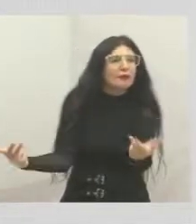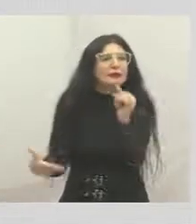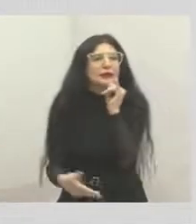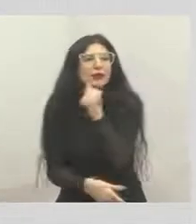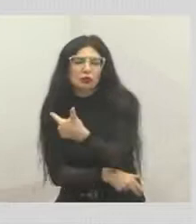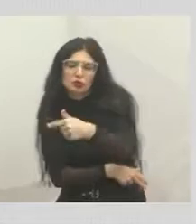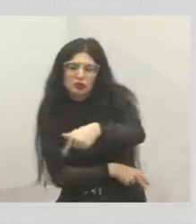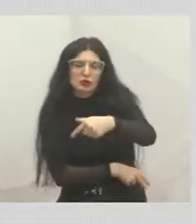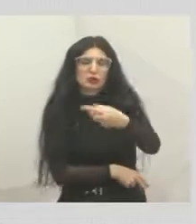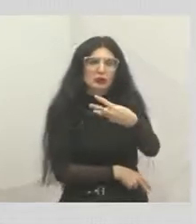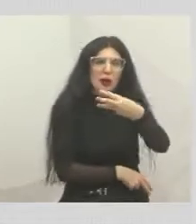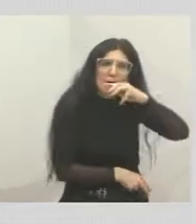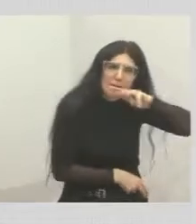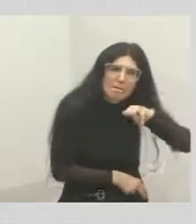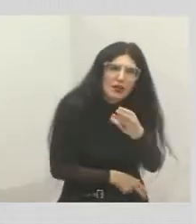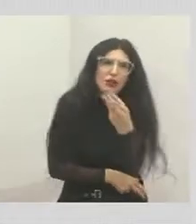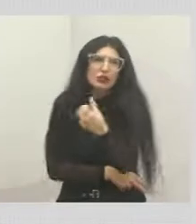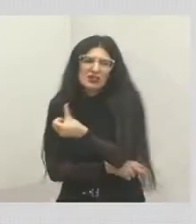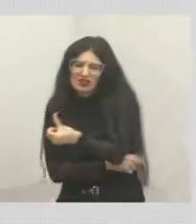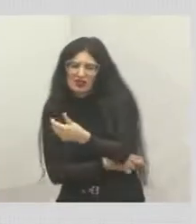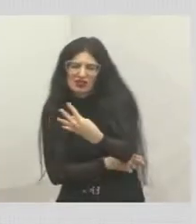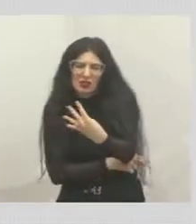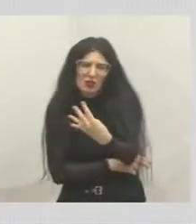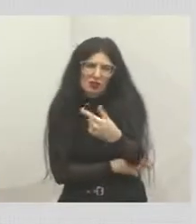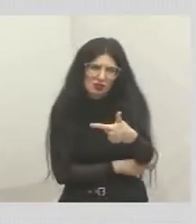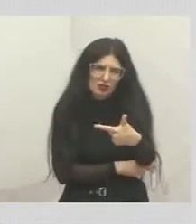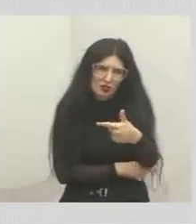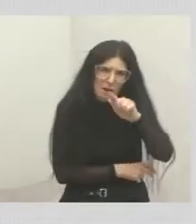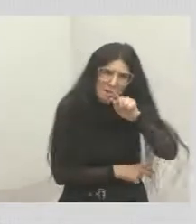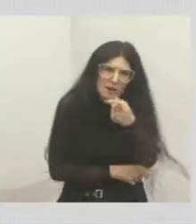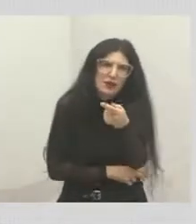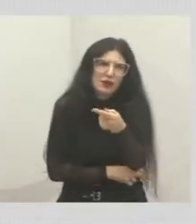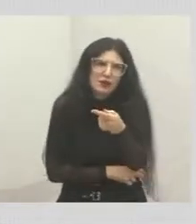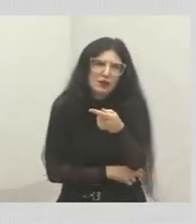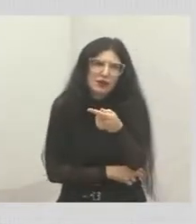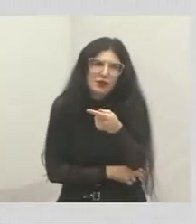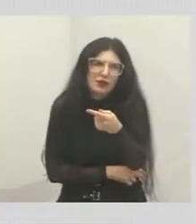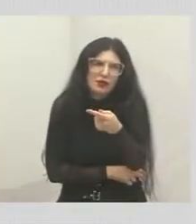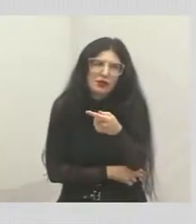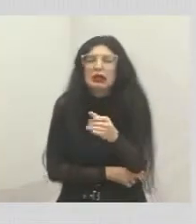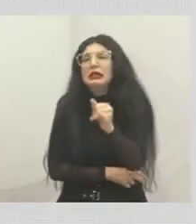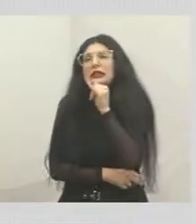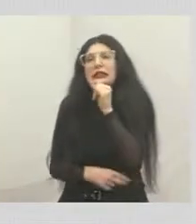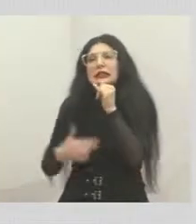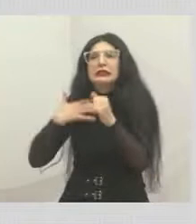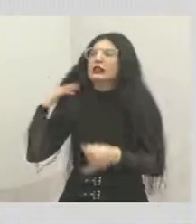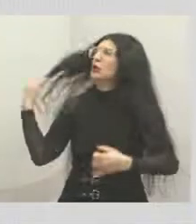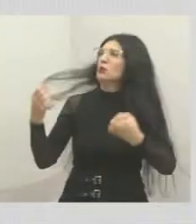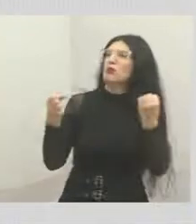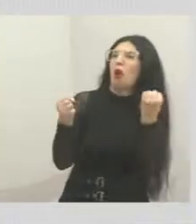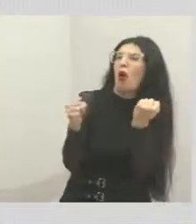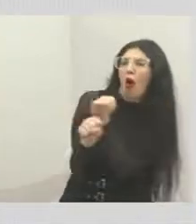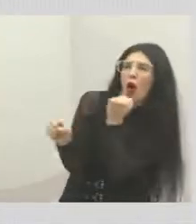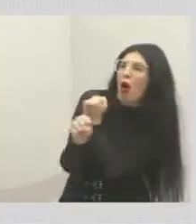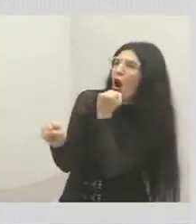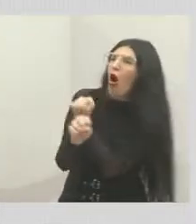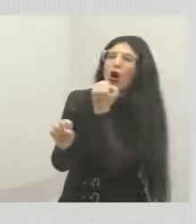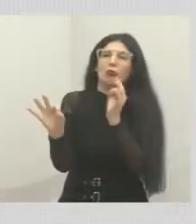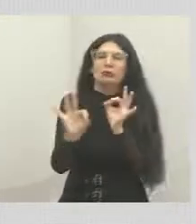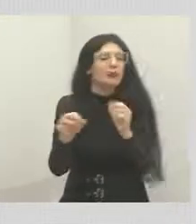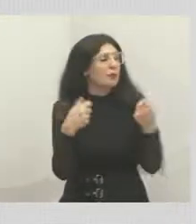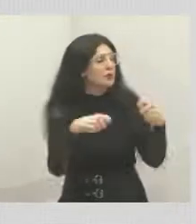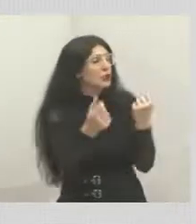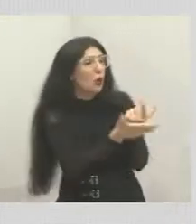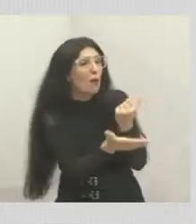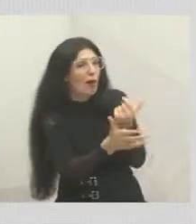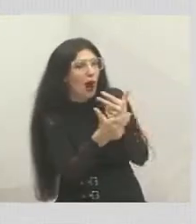273.642.000, que seria investimentos para as obras e instalações do município, uma meta orçada